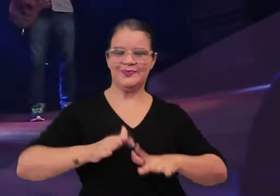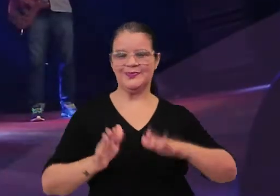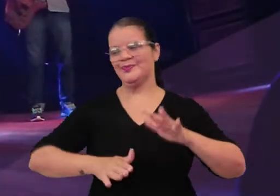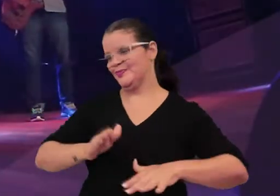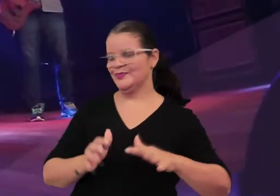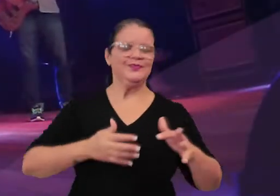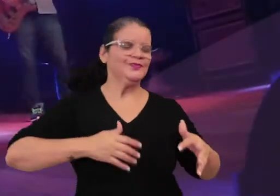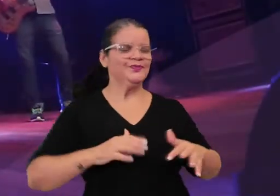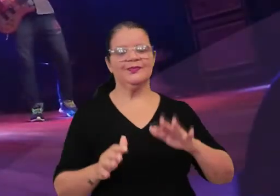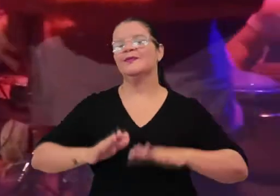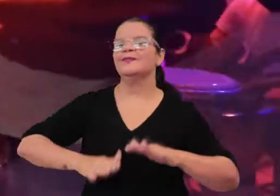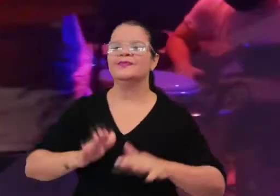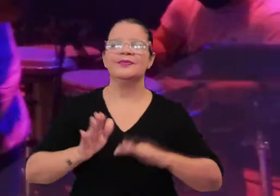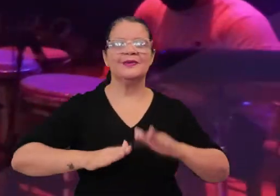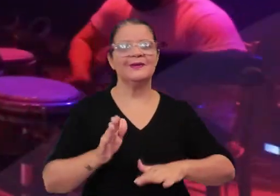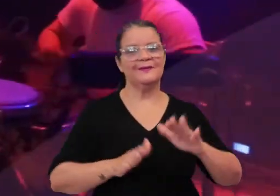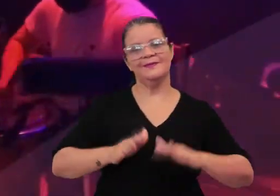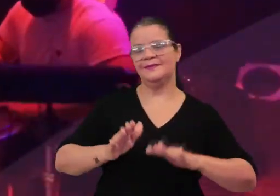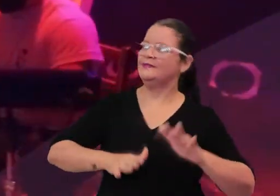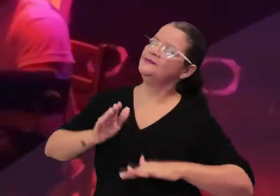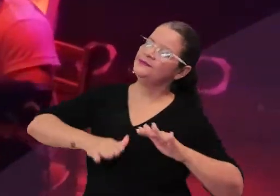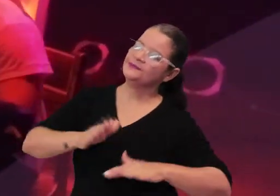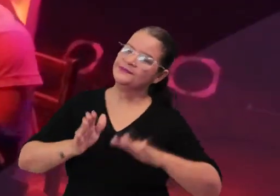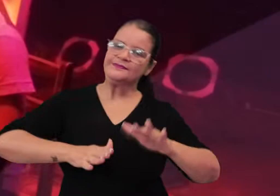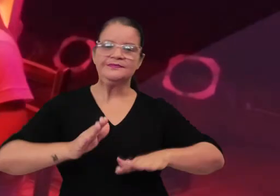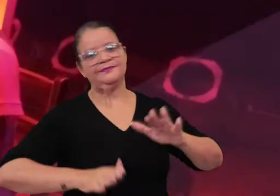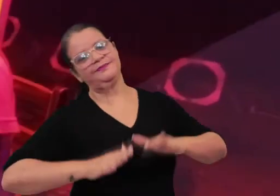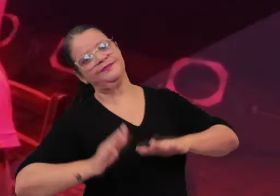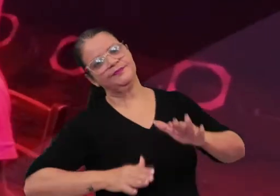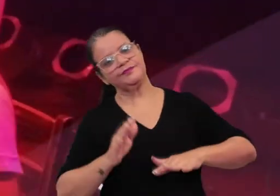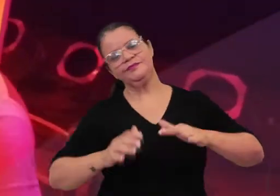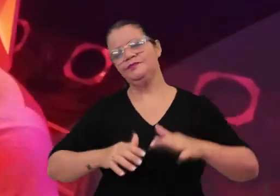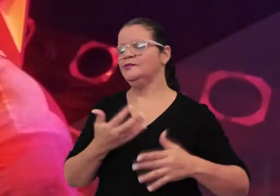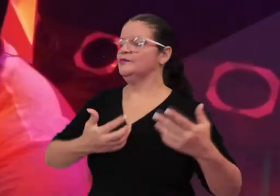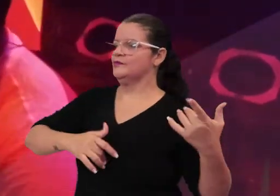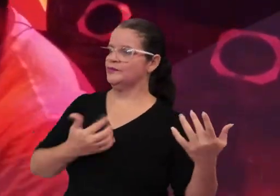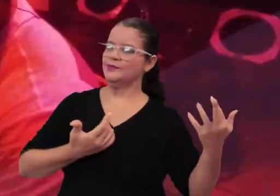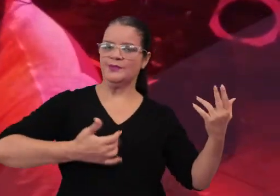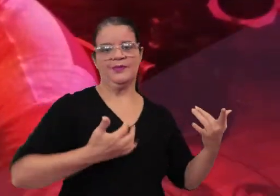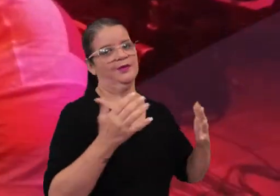Thank you.